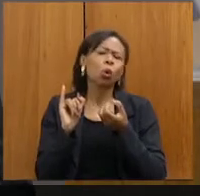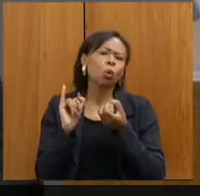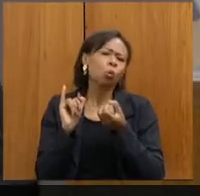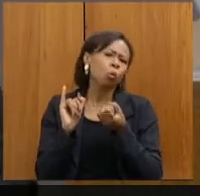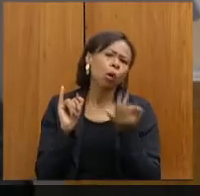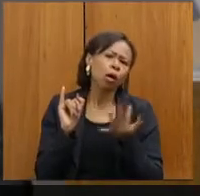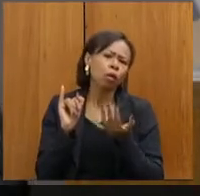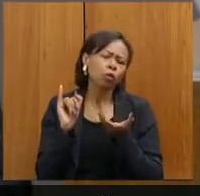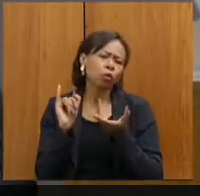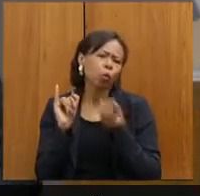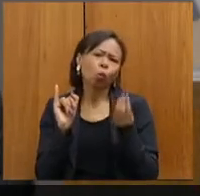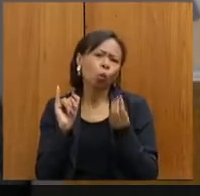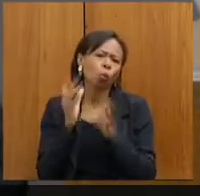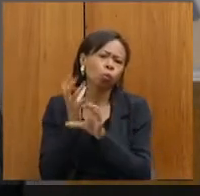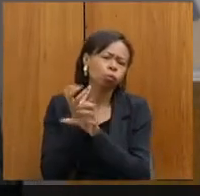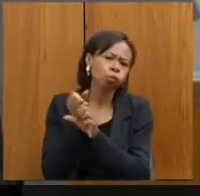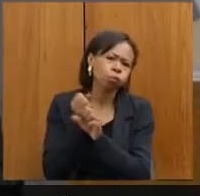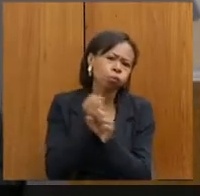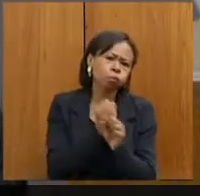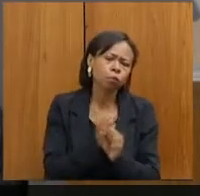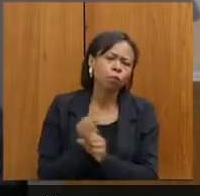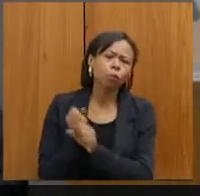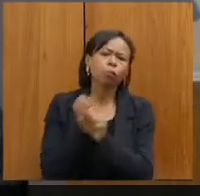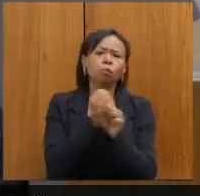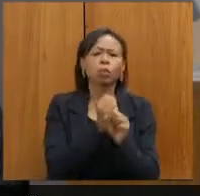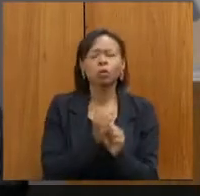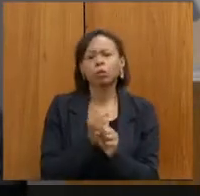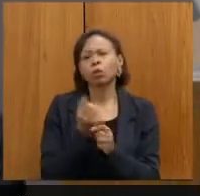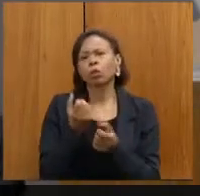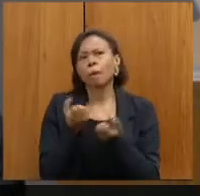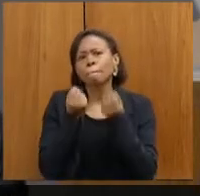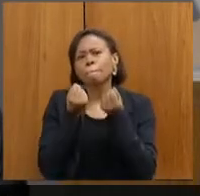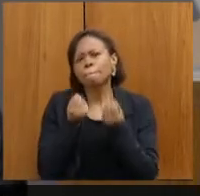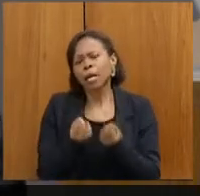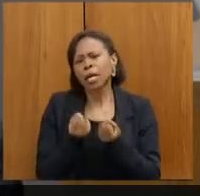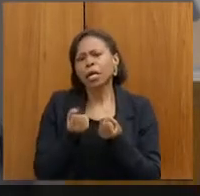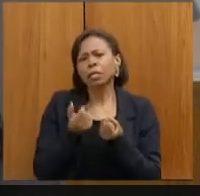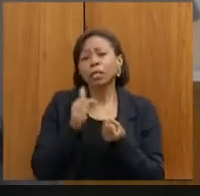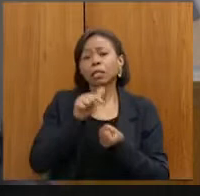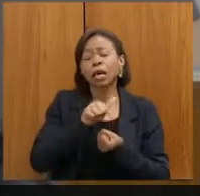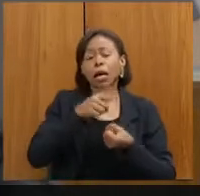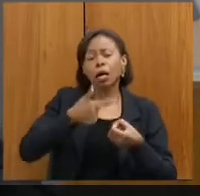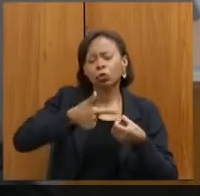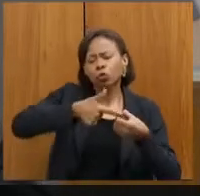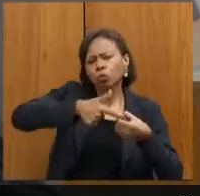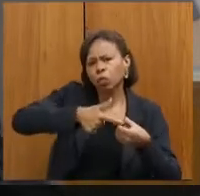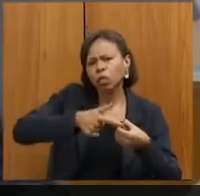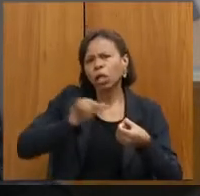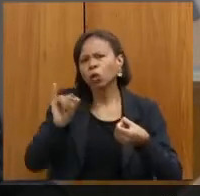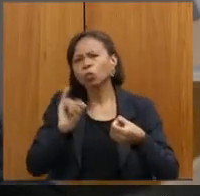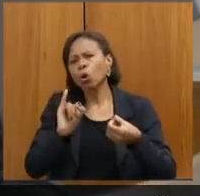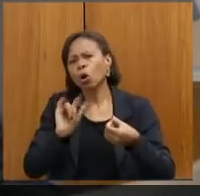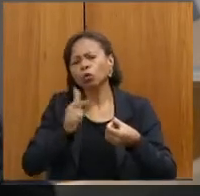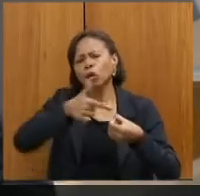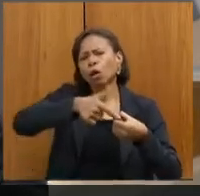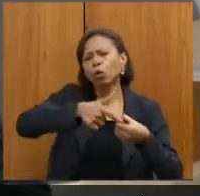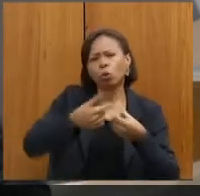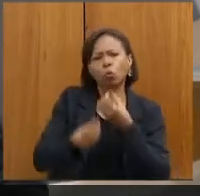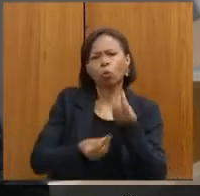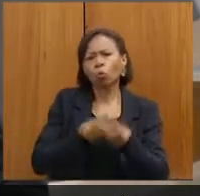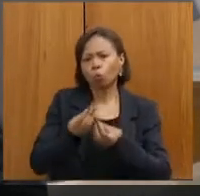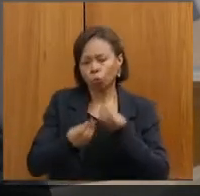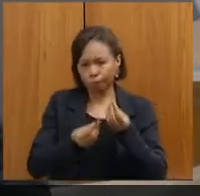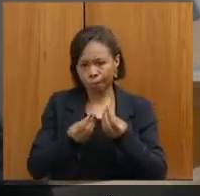a forma geral e de como ele é pesado sobre a gasolina né enfim e a